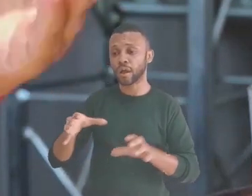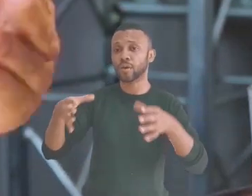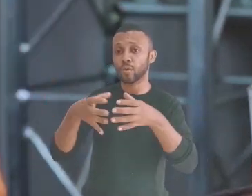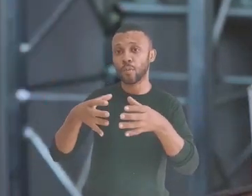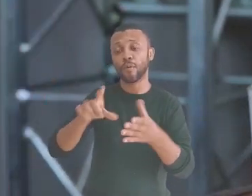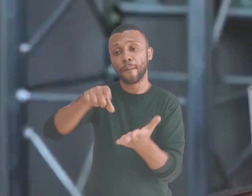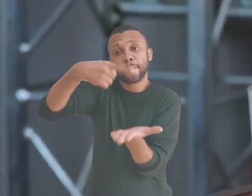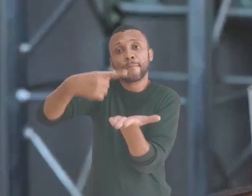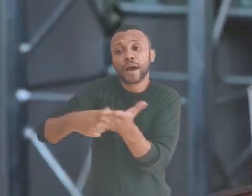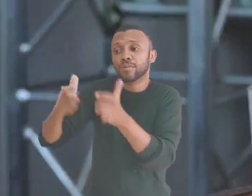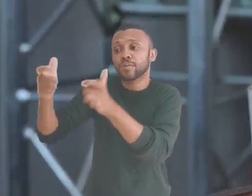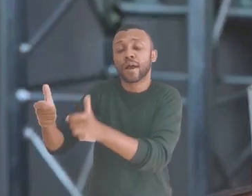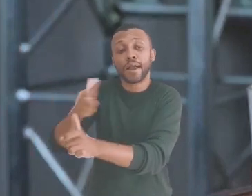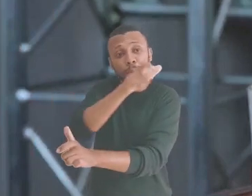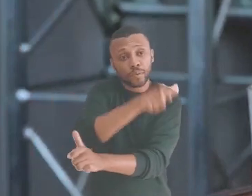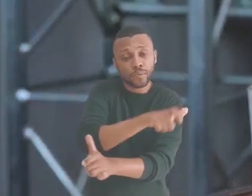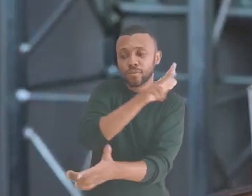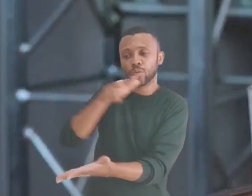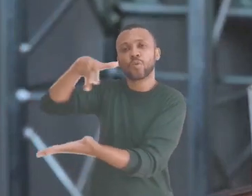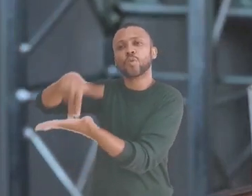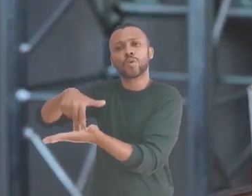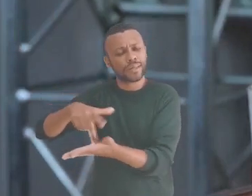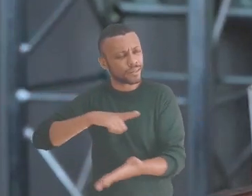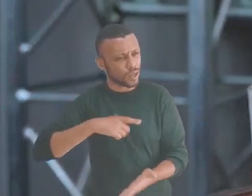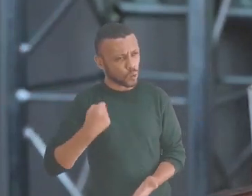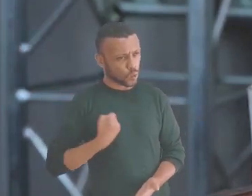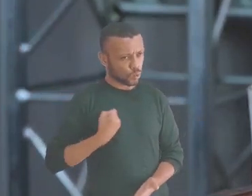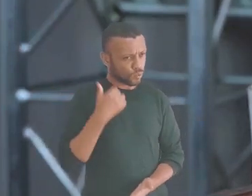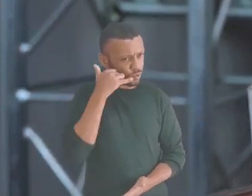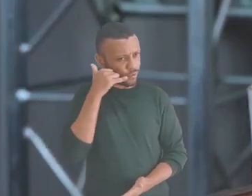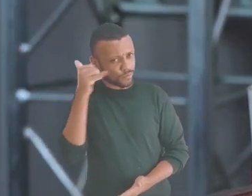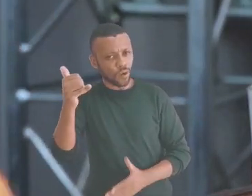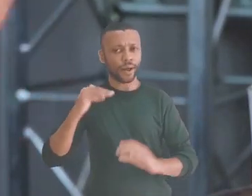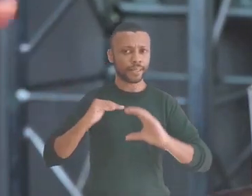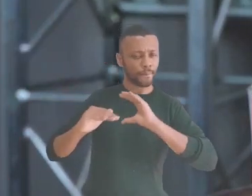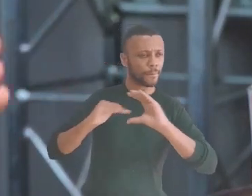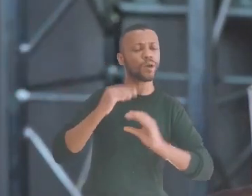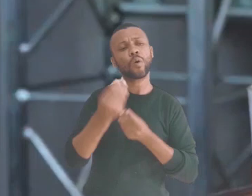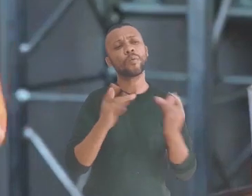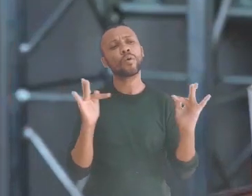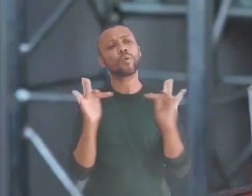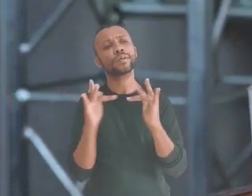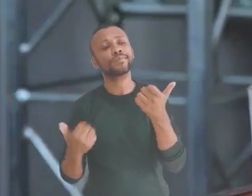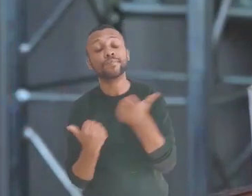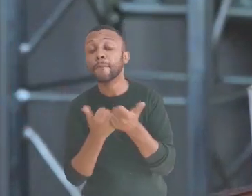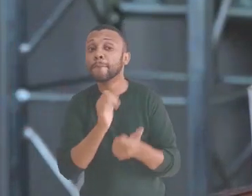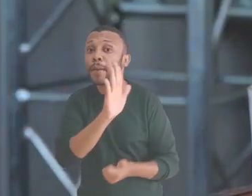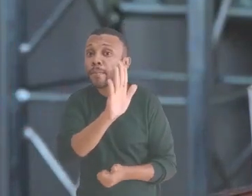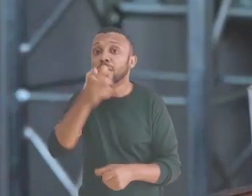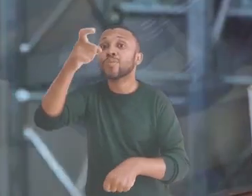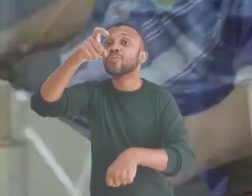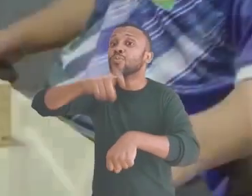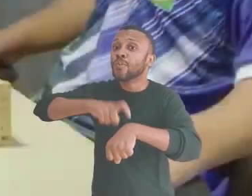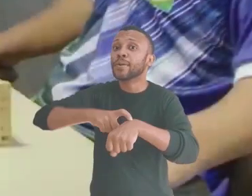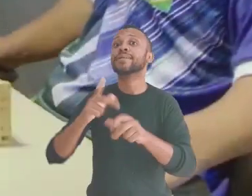vou até o local. E como é que fala com a sua assessoria? Tem um telefone, um olha, e-mail? Olha, falar que eu não sei de cabeça, tem. Não, peraí, na edição vai